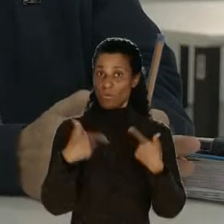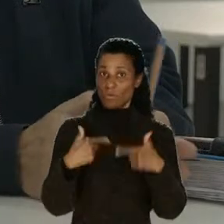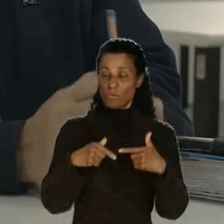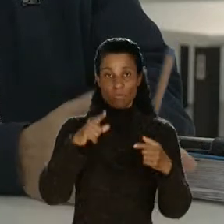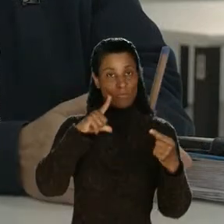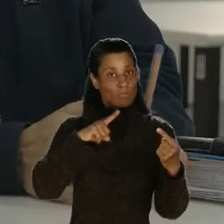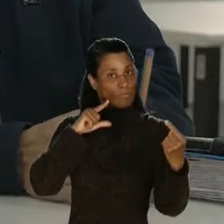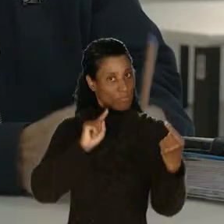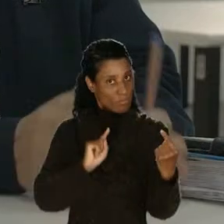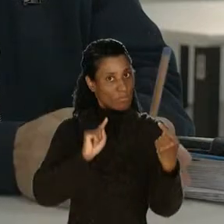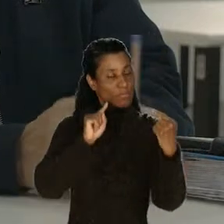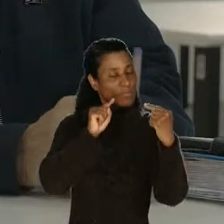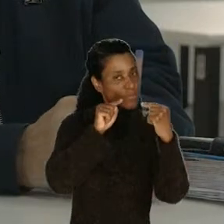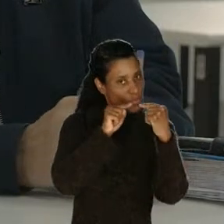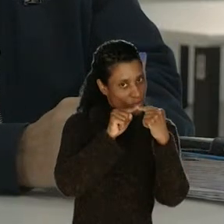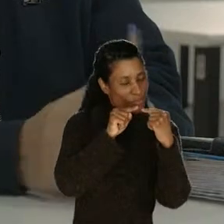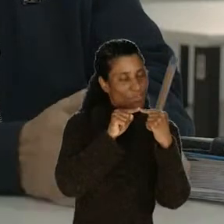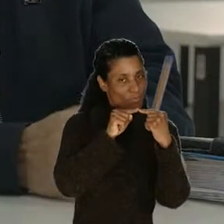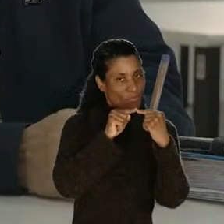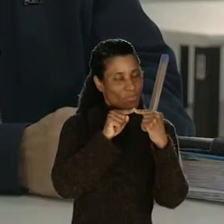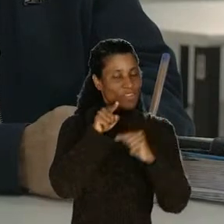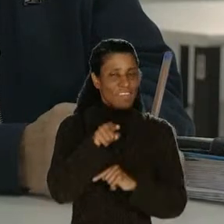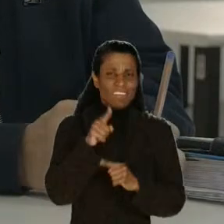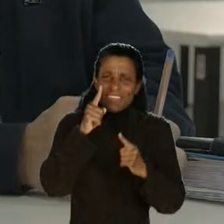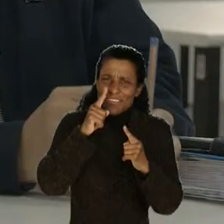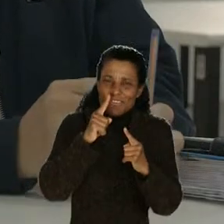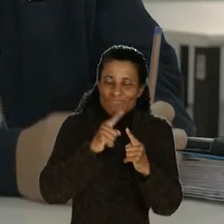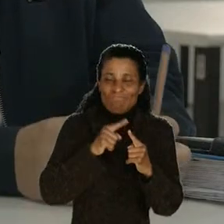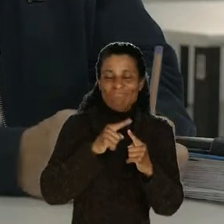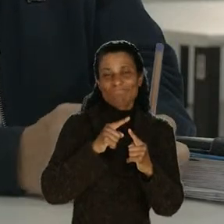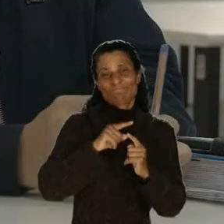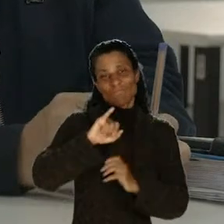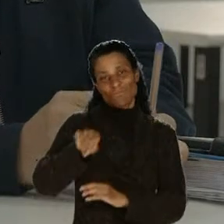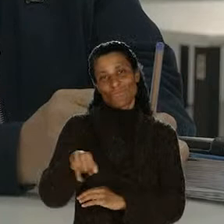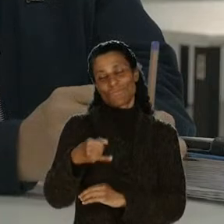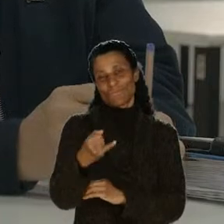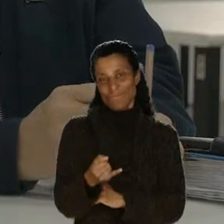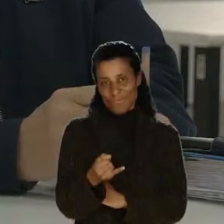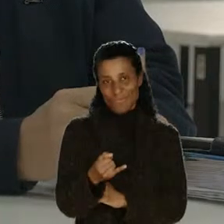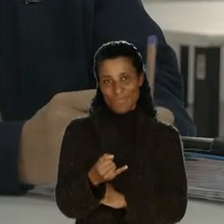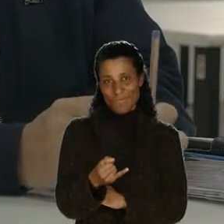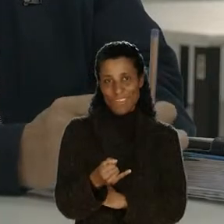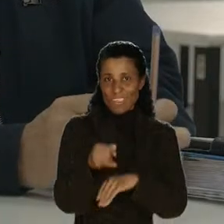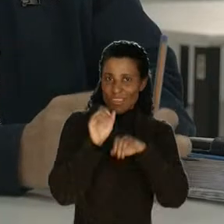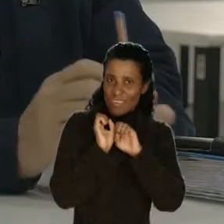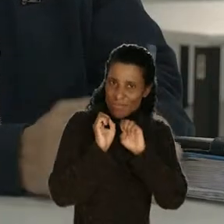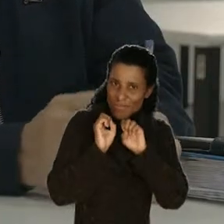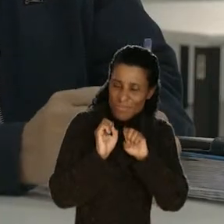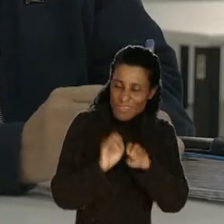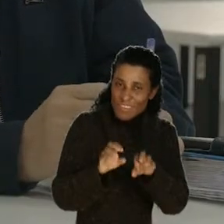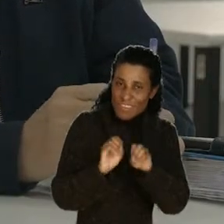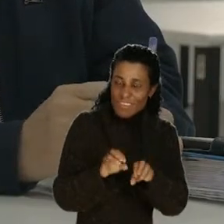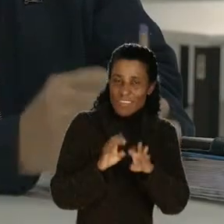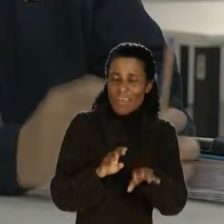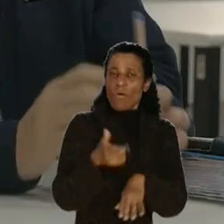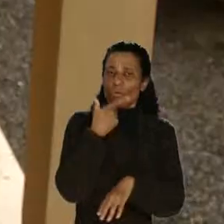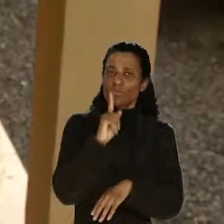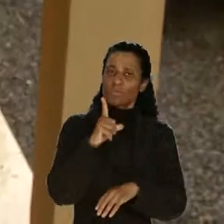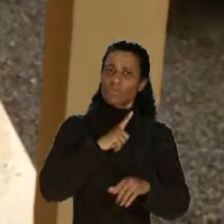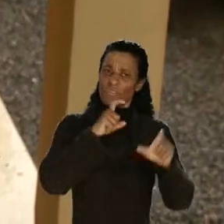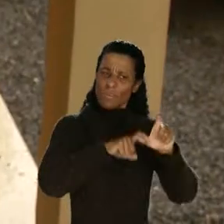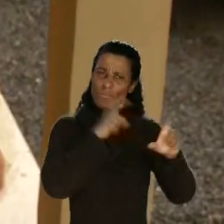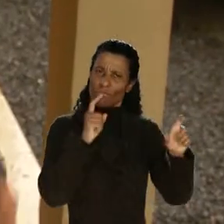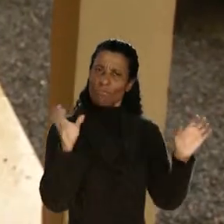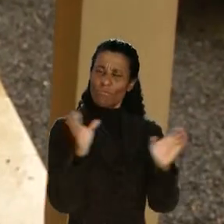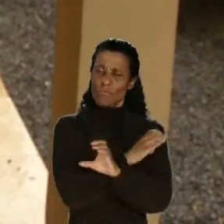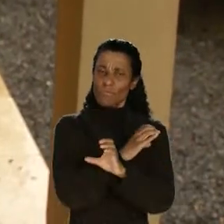nosso trabalho visa e busca esse tipo de oportunidade, dar ao educando a questão